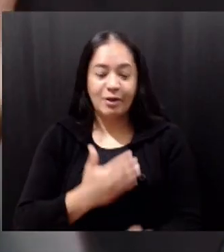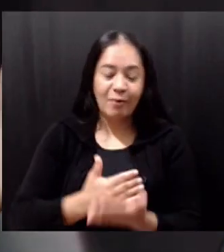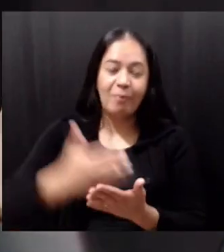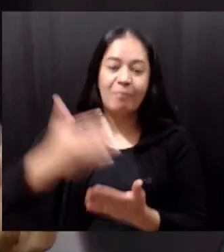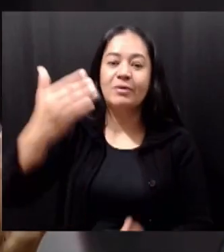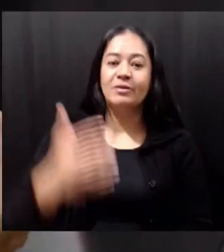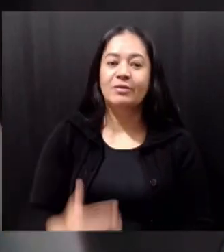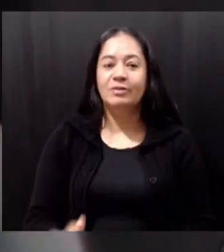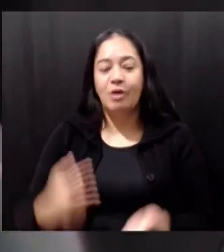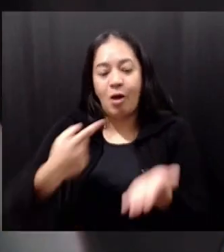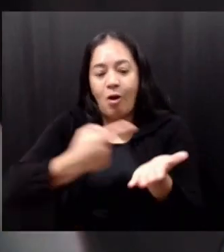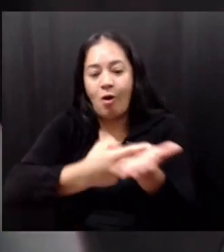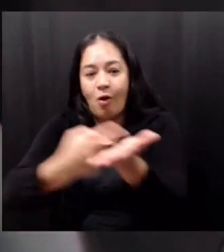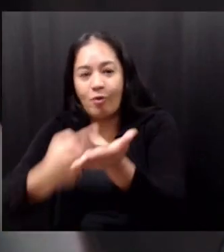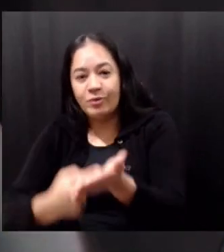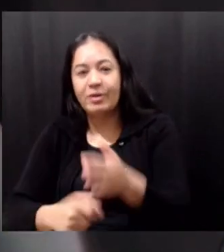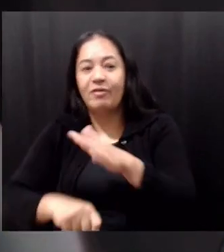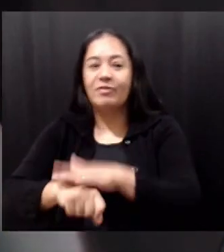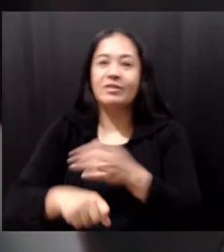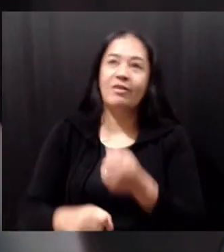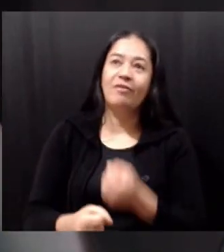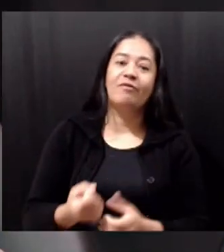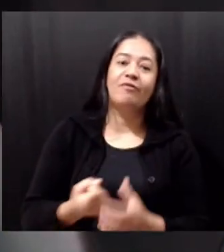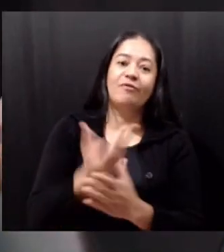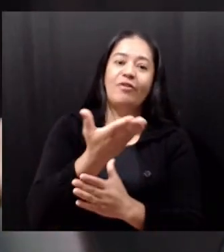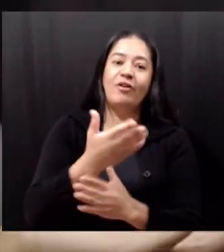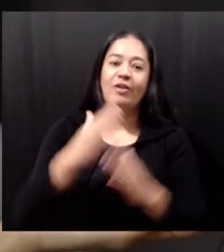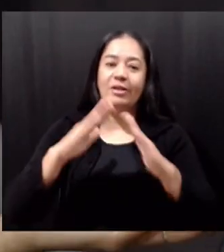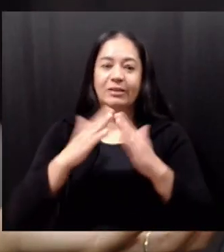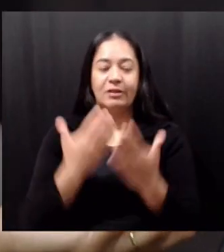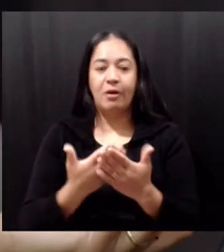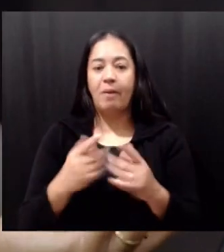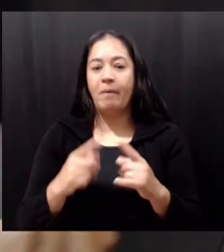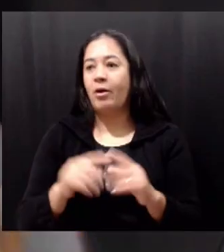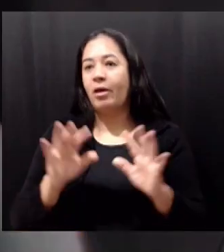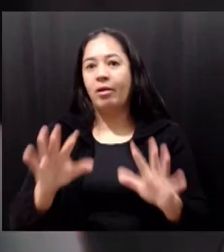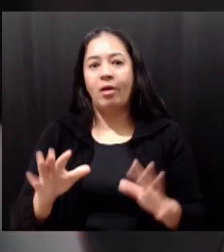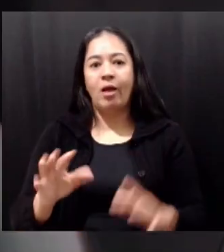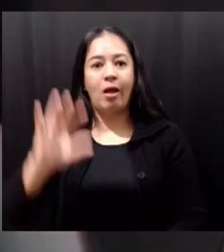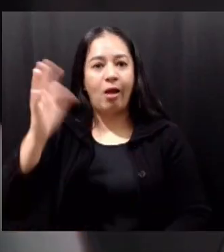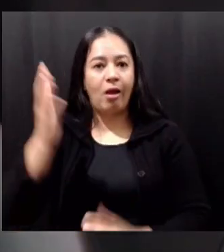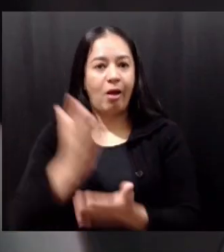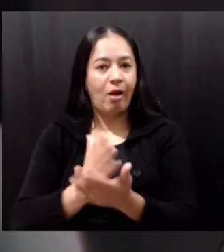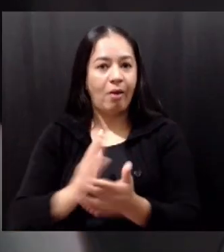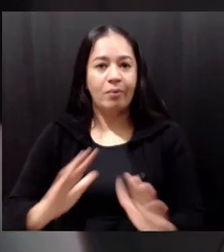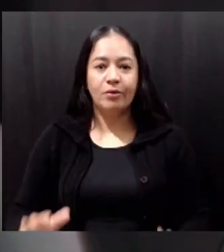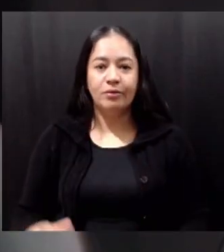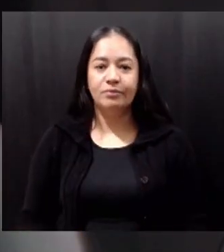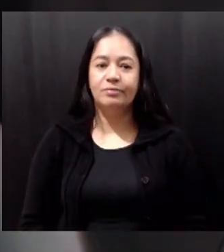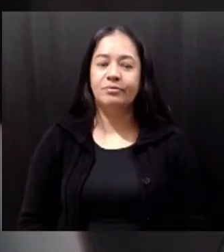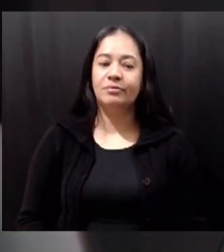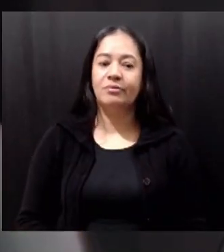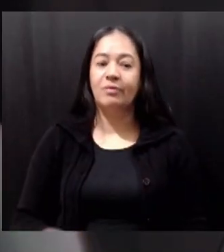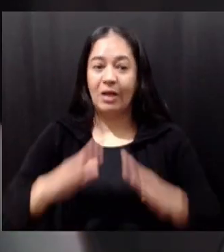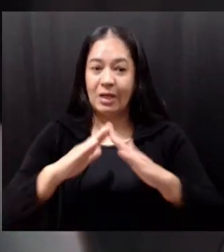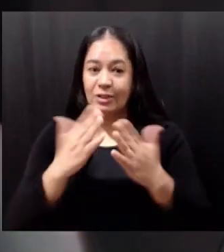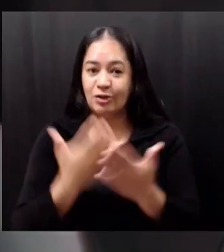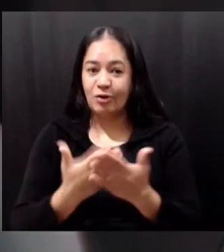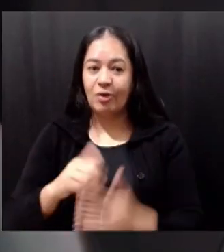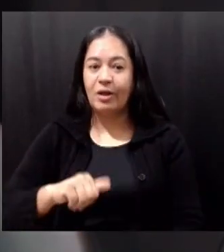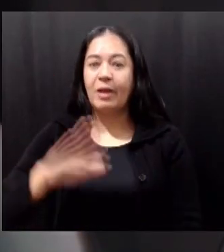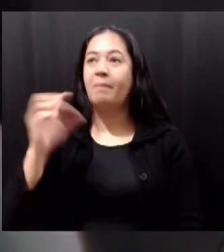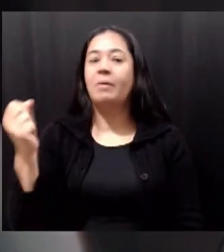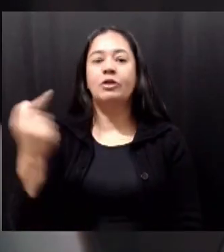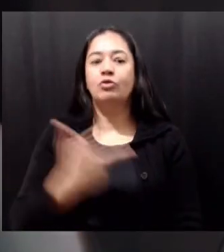fazer algo fora da escola, porque nem isso estava acontecendo, né? E como a doutora Carolina falou, a escola, muito mais do que um ambiente